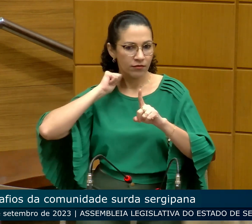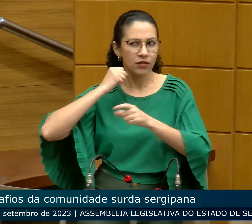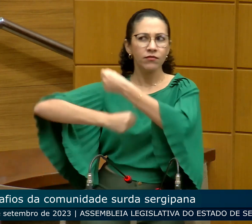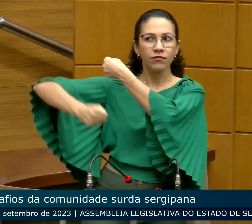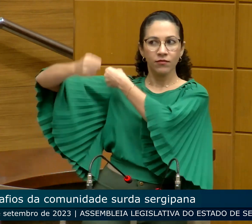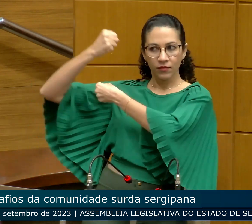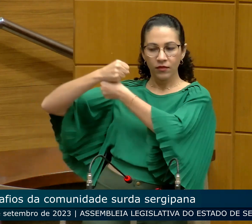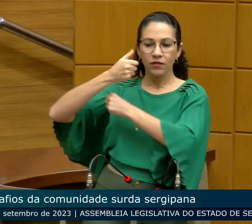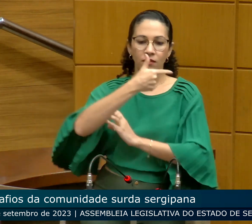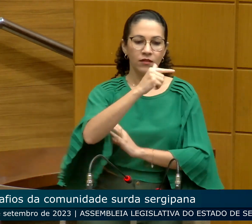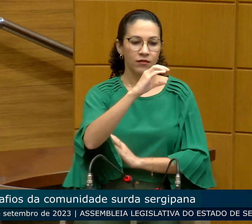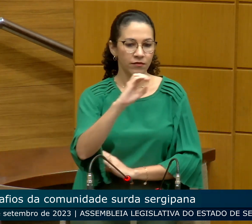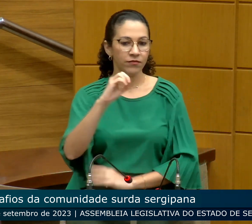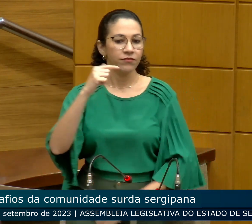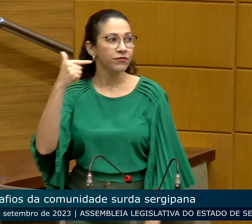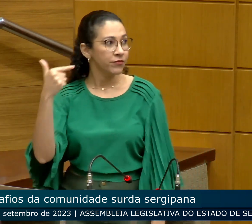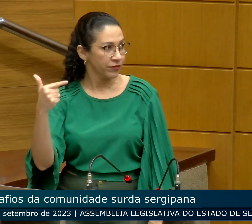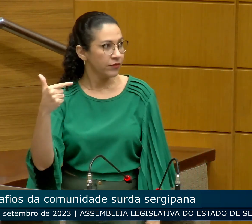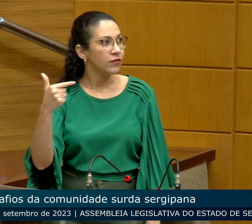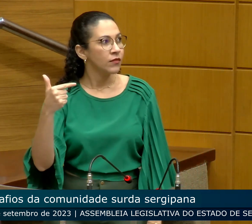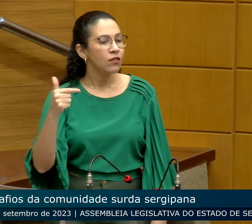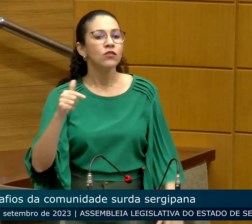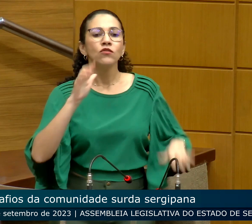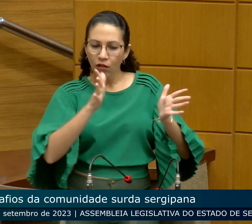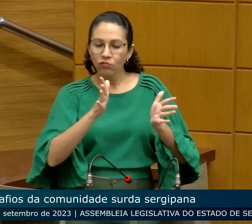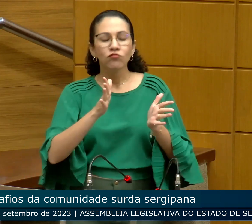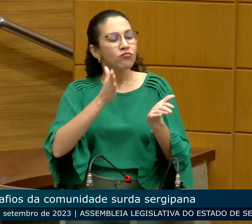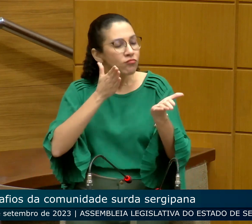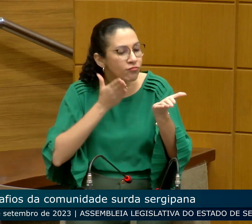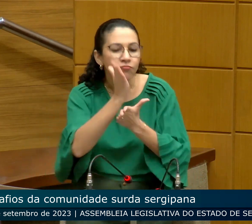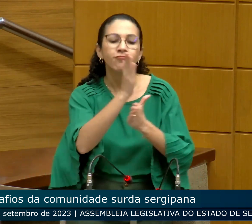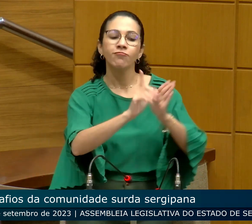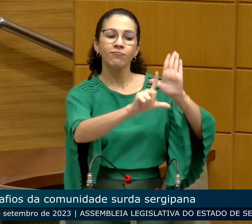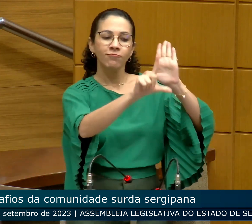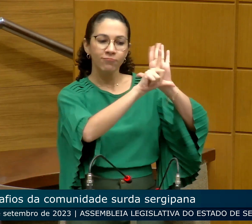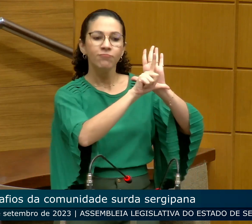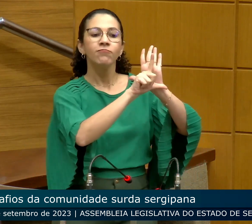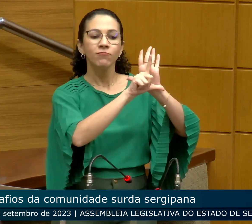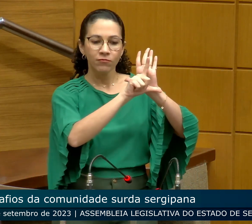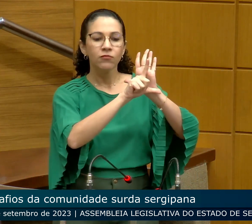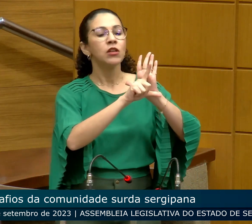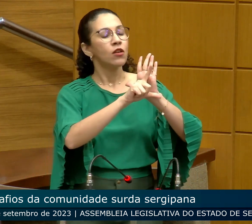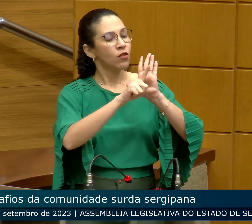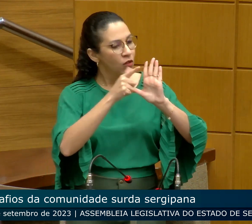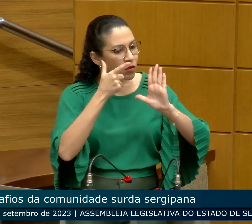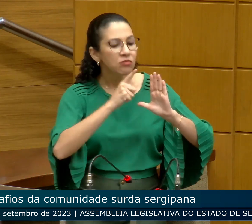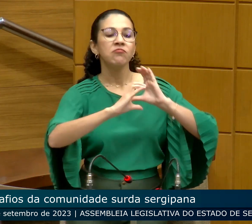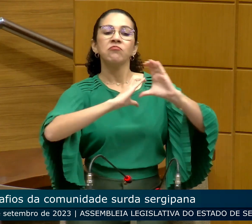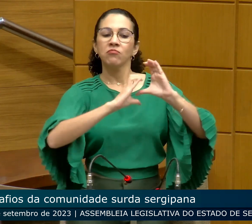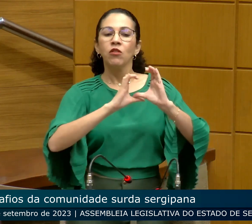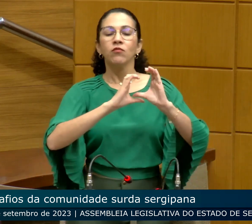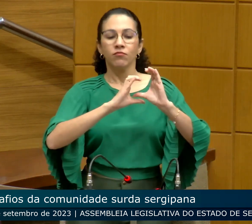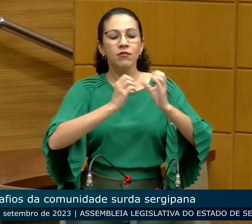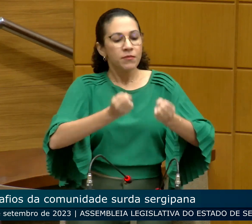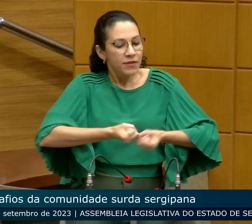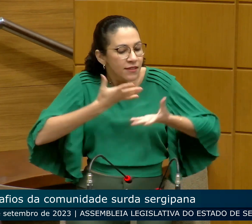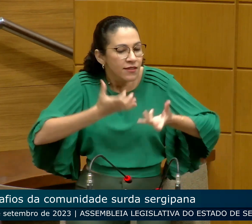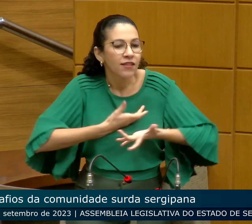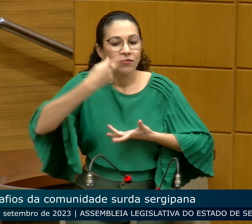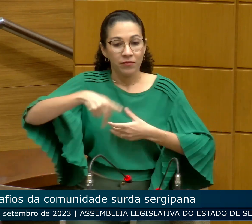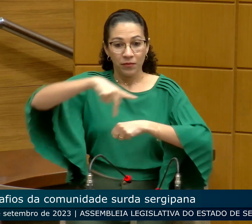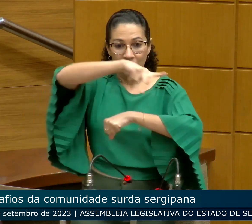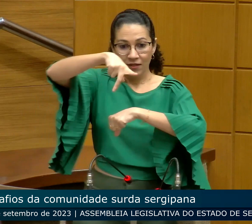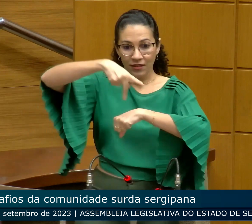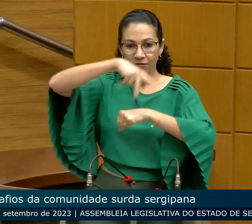10.436. Isso. Essa lei, lá em abril, ela promoveu já, né? Já passou, já foi aprovada, né, em